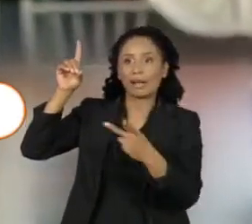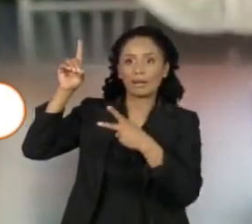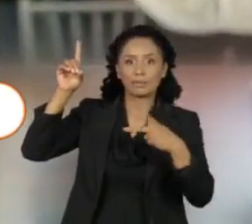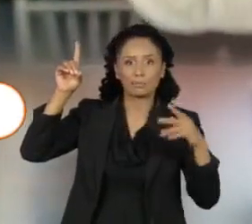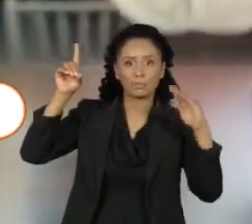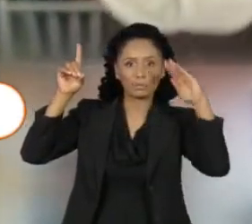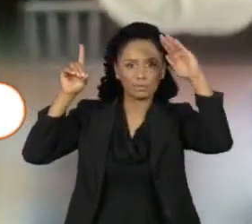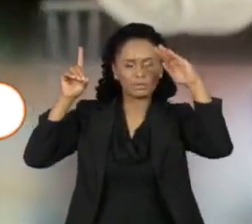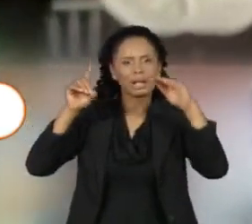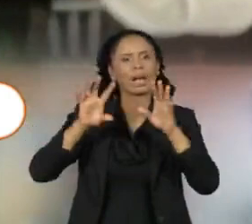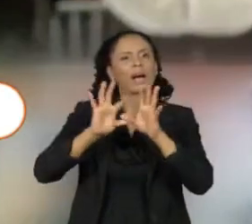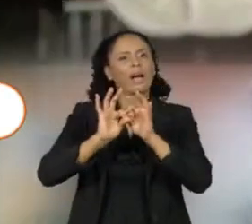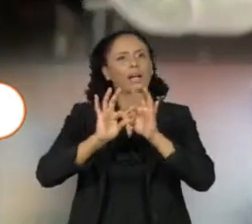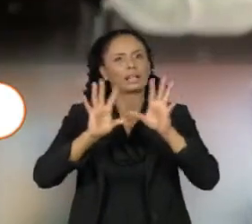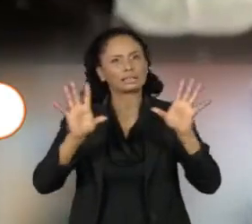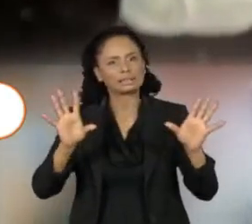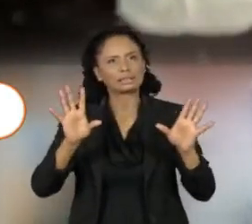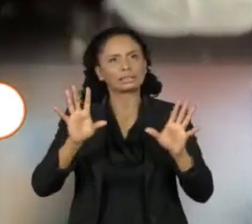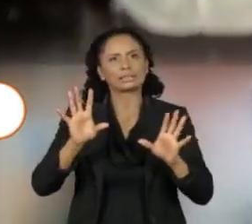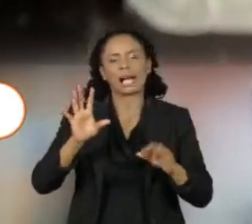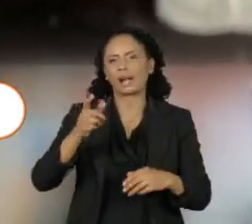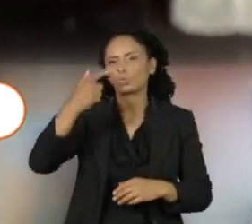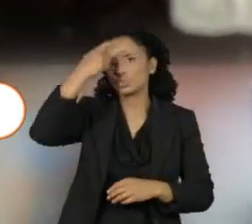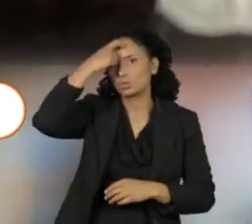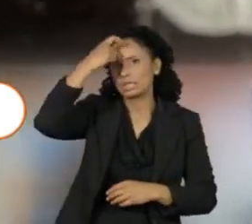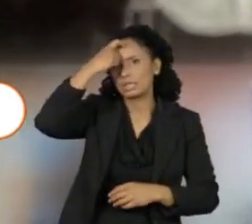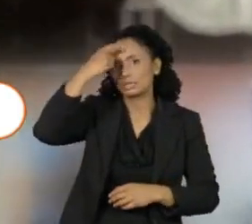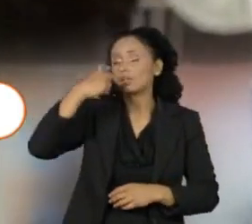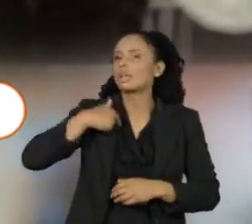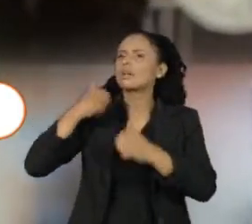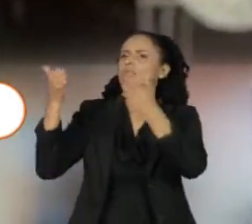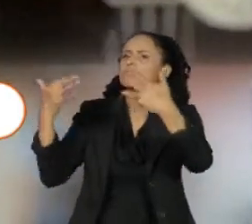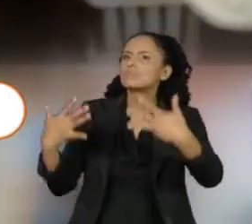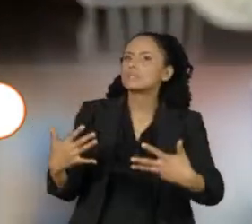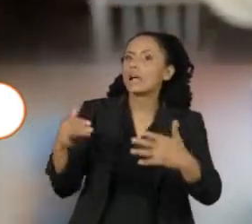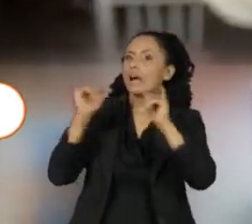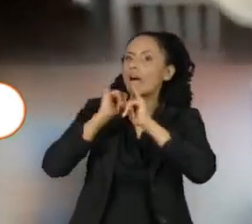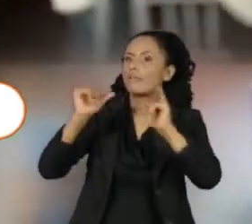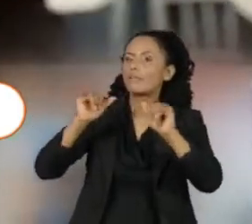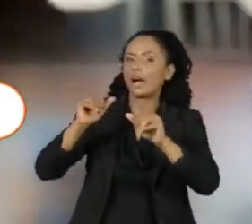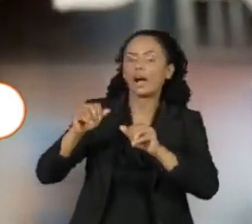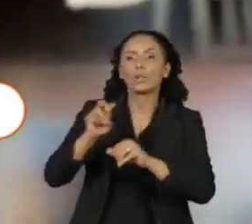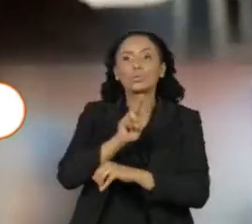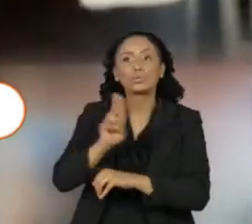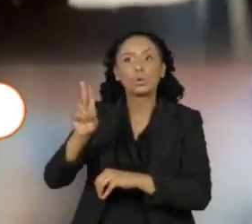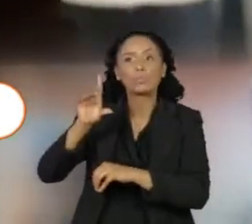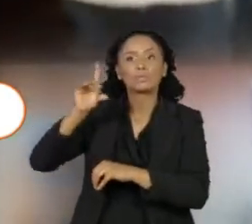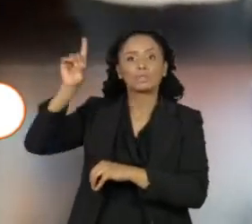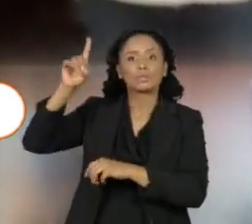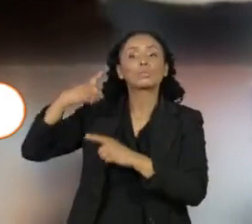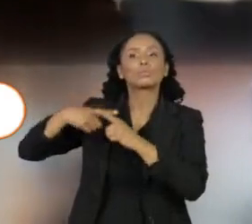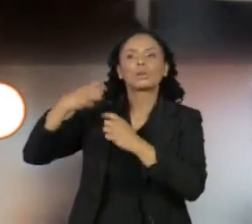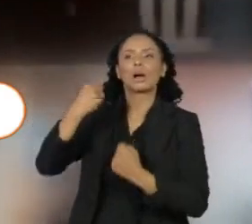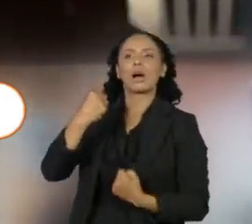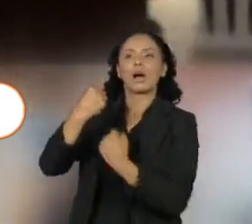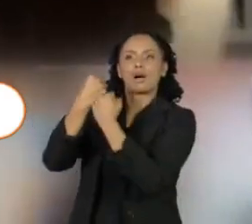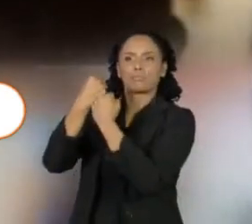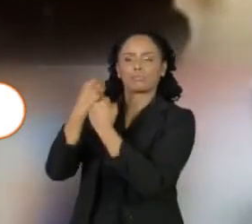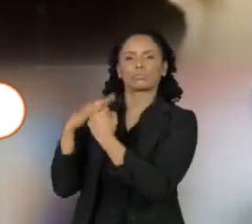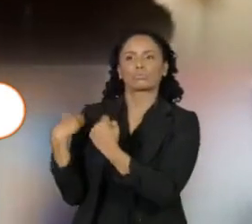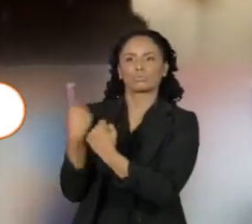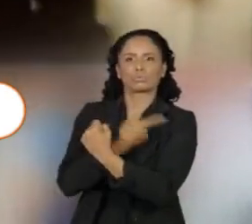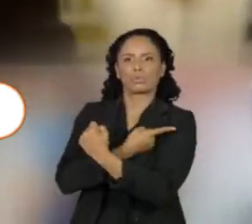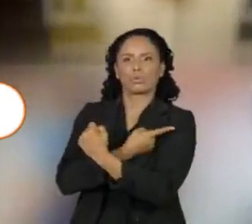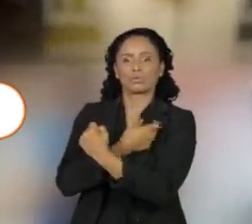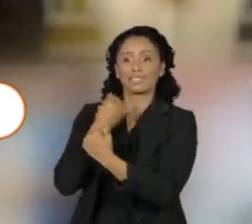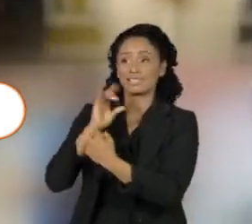tem dado discernimento. Gente, eu tenho falado de Deus porque é o nosso pilar. E sem Ele nós